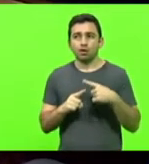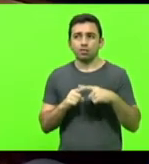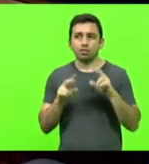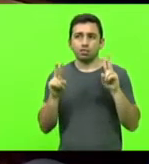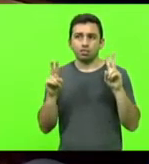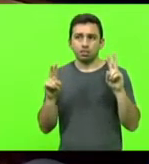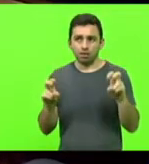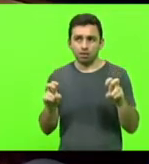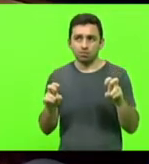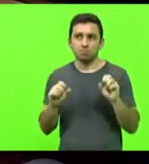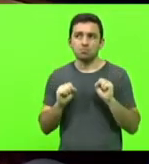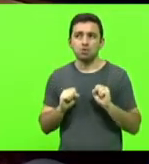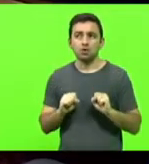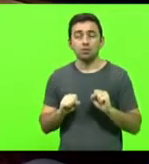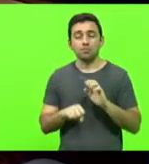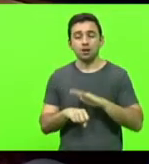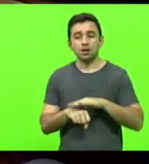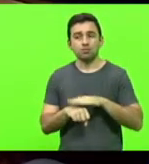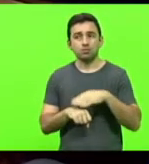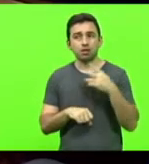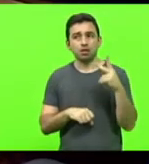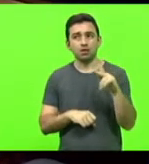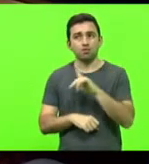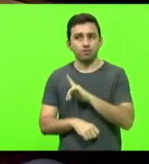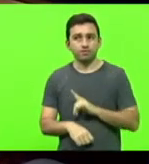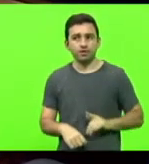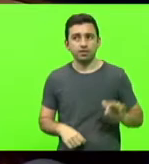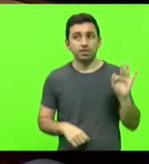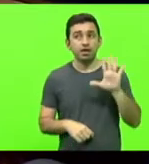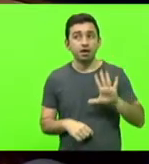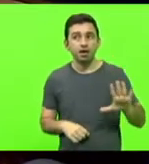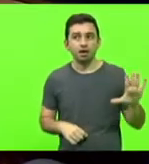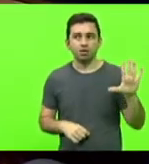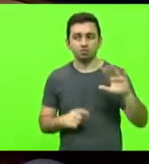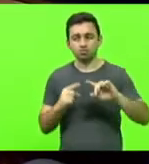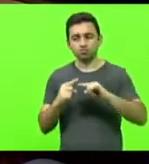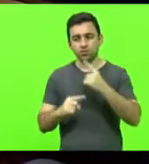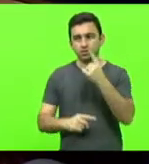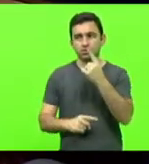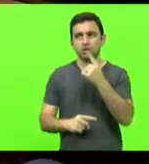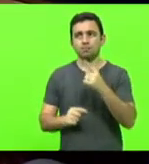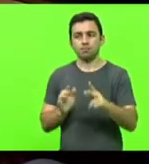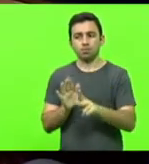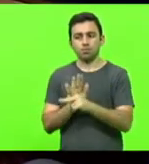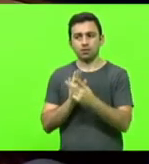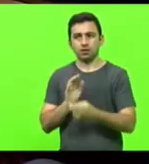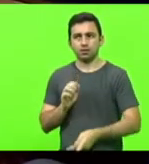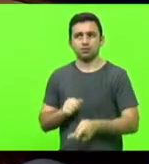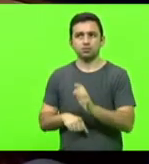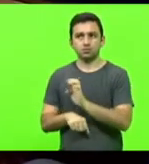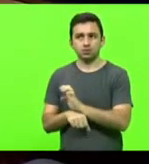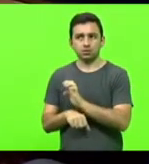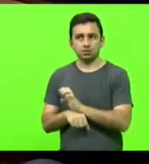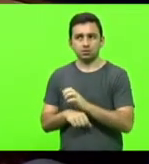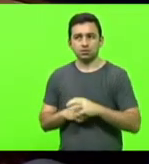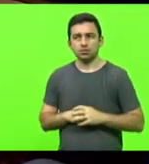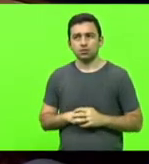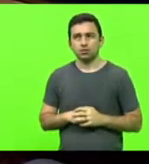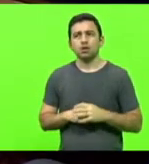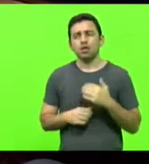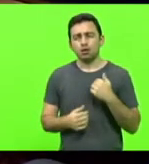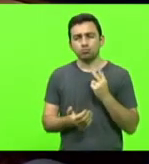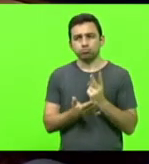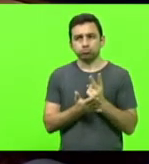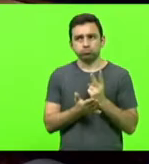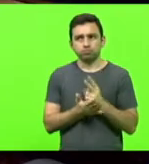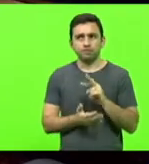prerrogativa da União e não do governo do Estado. Portanto, eu quero pedir a manutenção do veto,